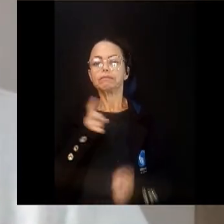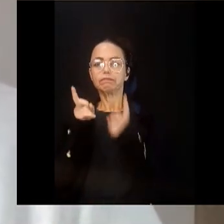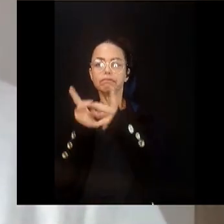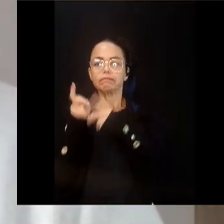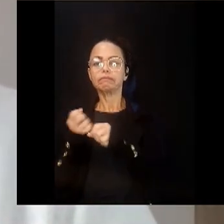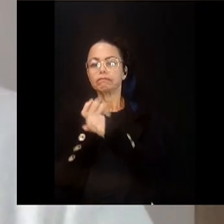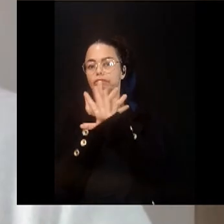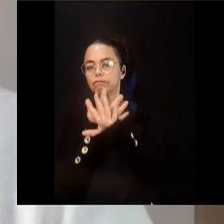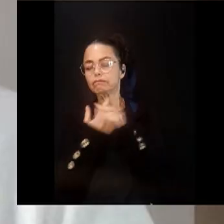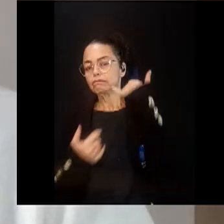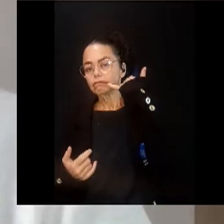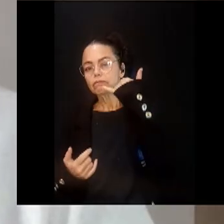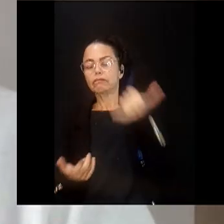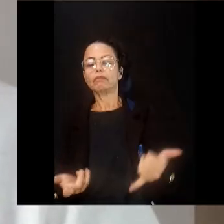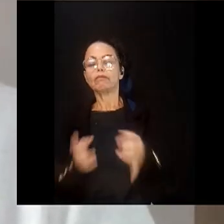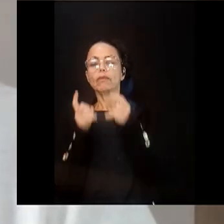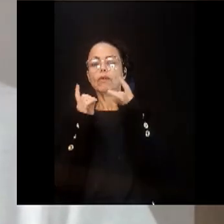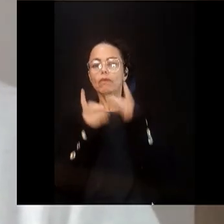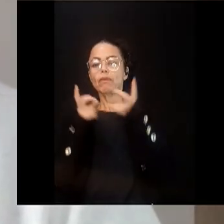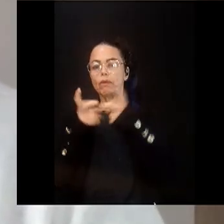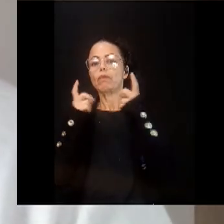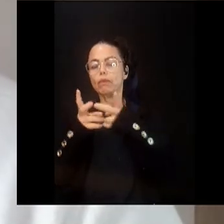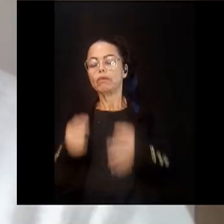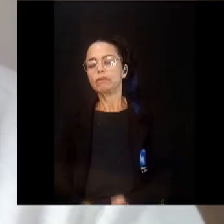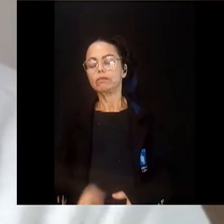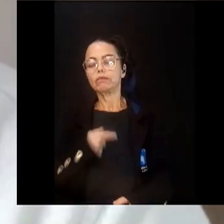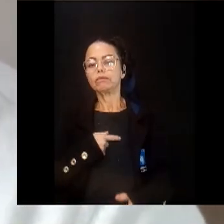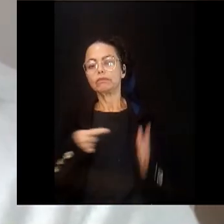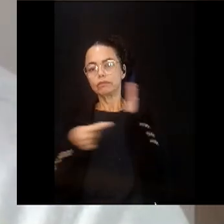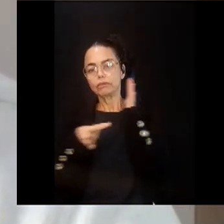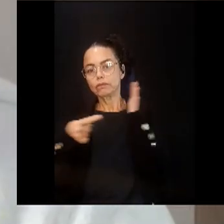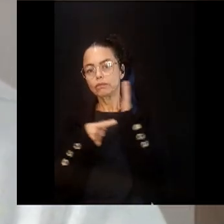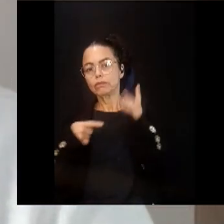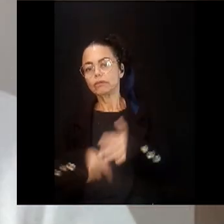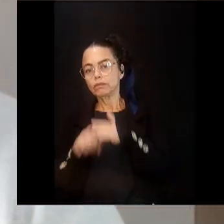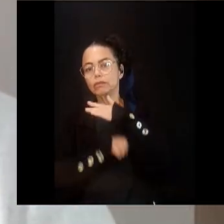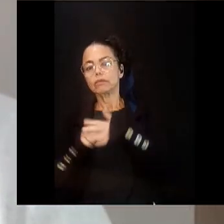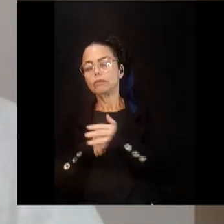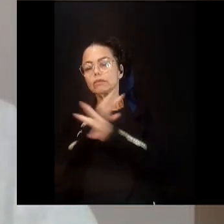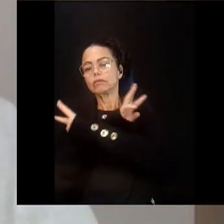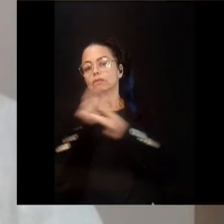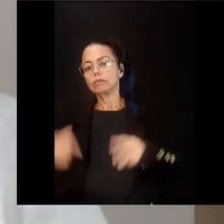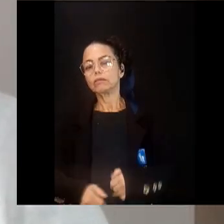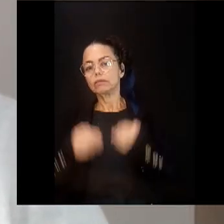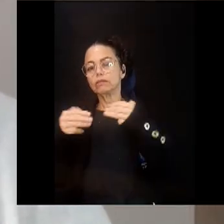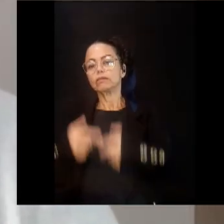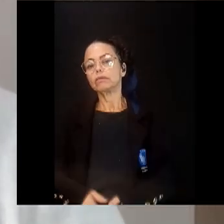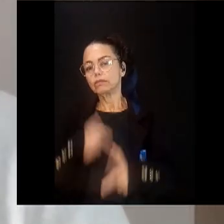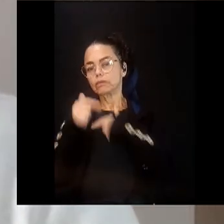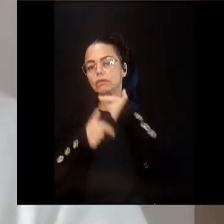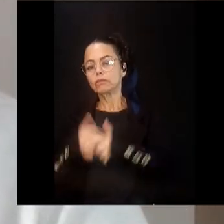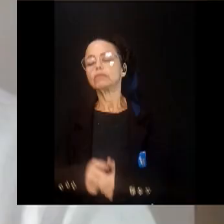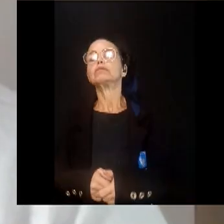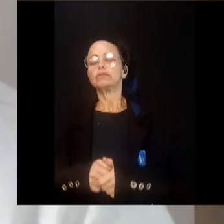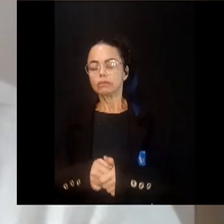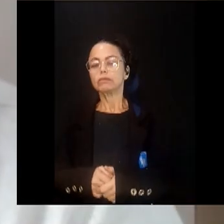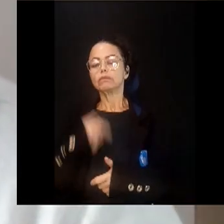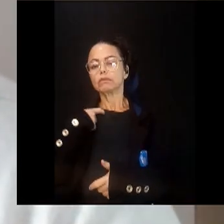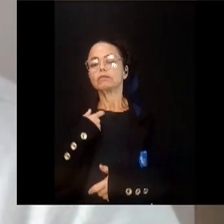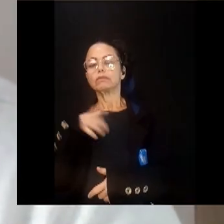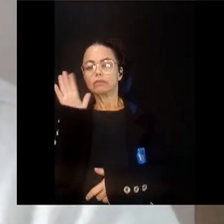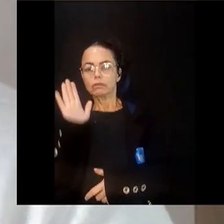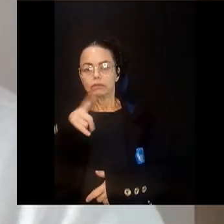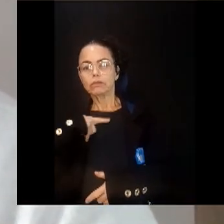o colaborador ele pode denunciar a empresa direto no site do Ministério do Trabalho. E aí, uma vez que há